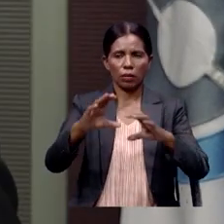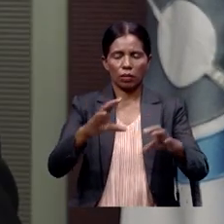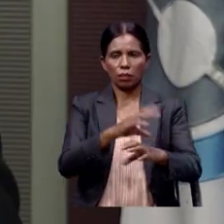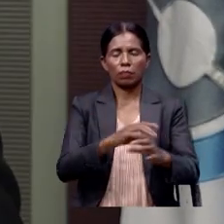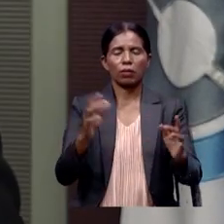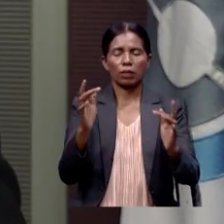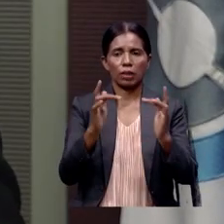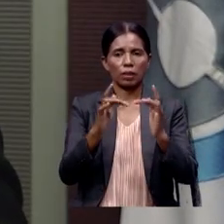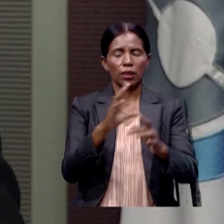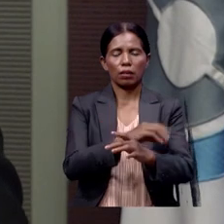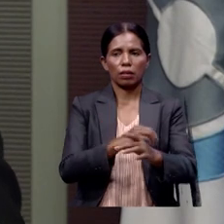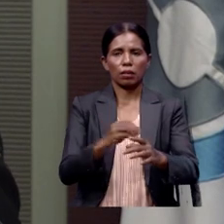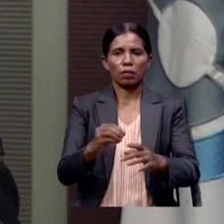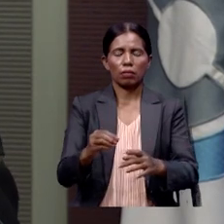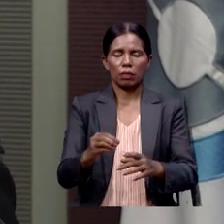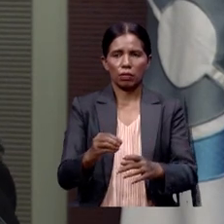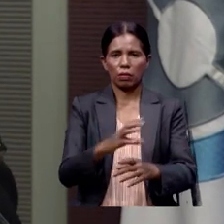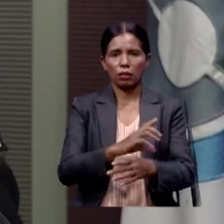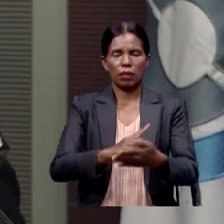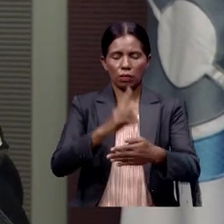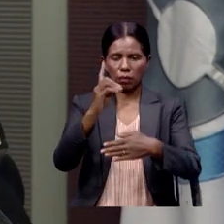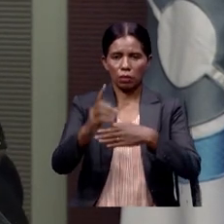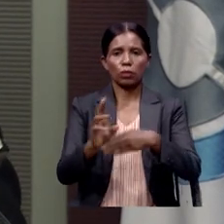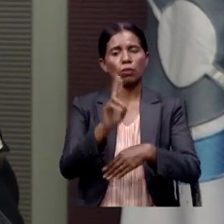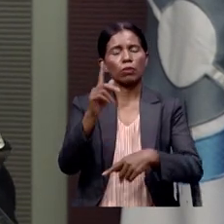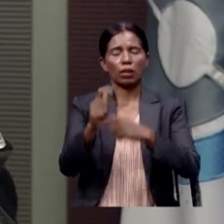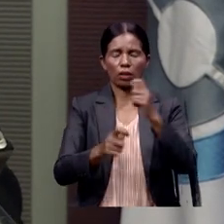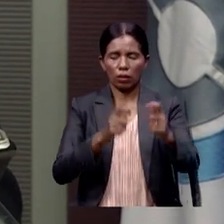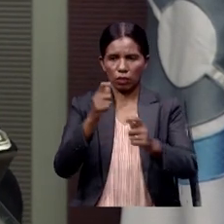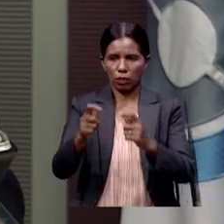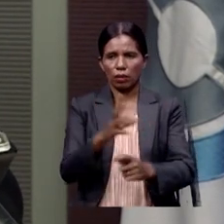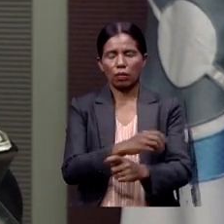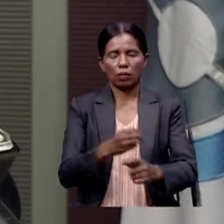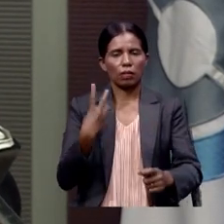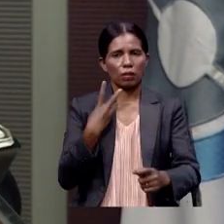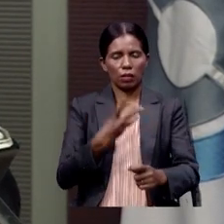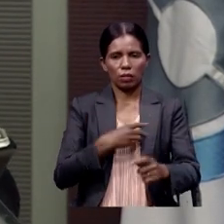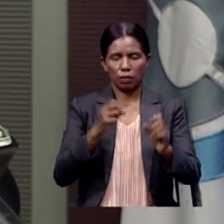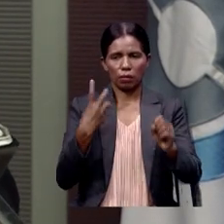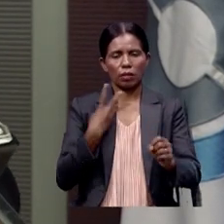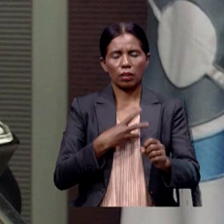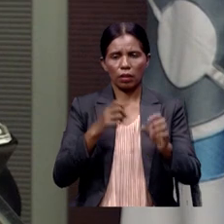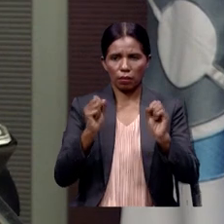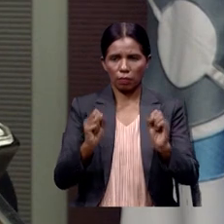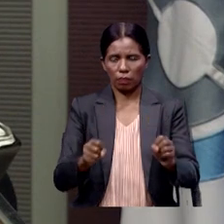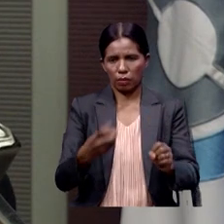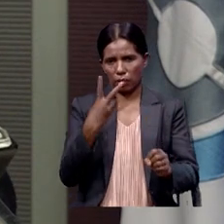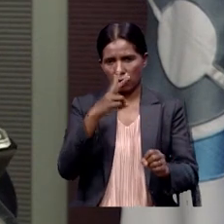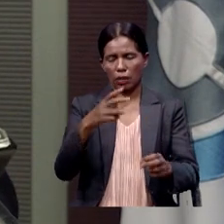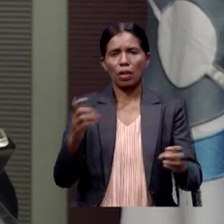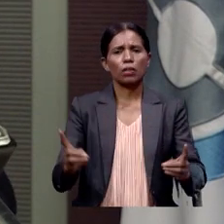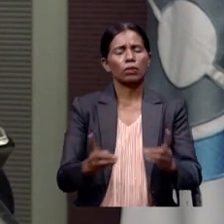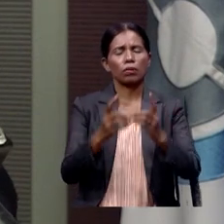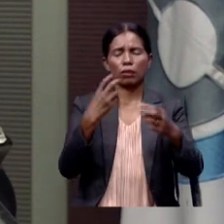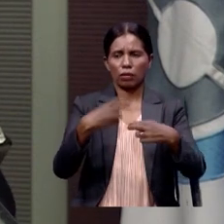é de facto o desenvolvimento das tecnologias cada vez mais disruptivas que nós temos neste momento torna-se um desafio para